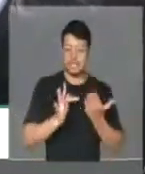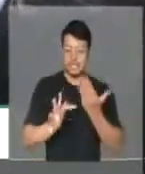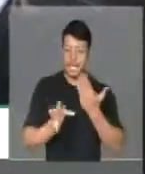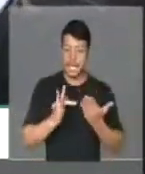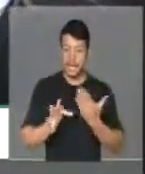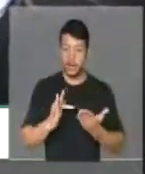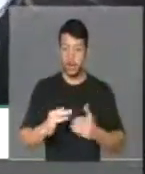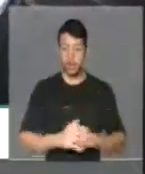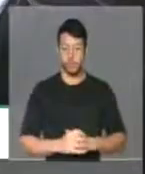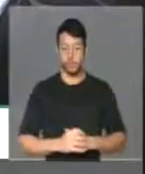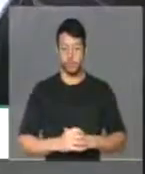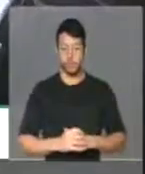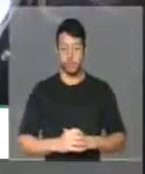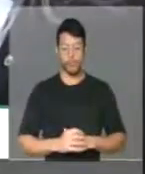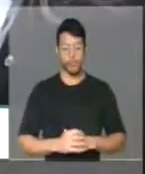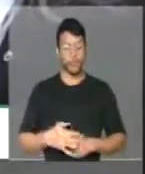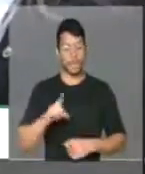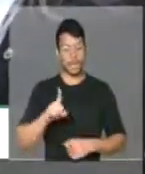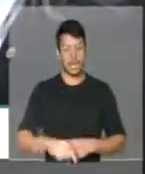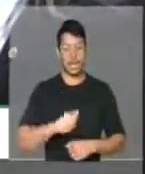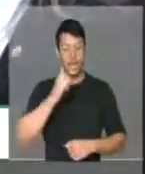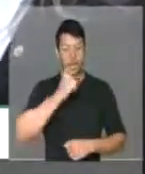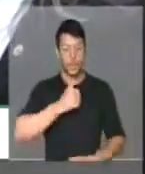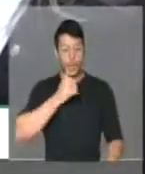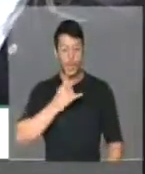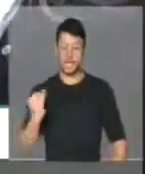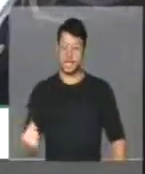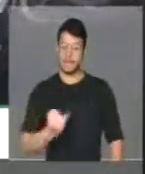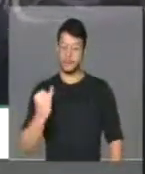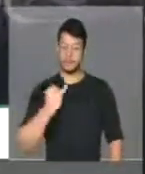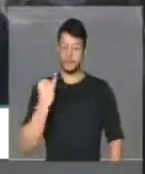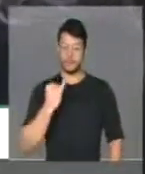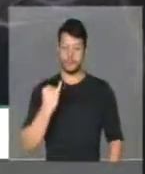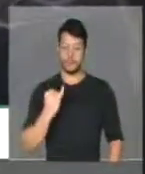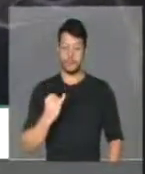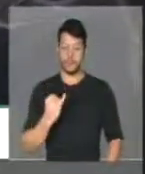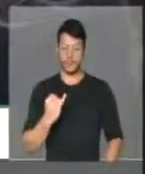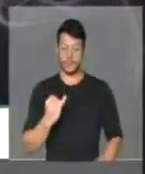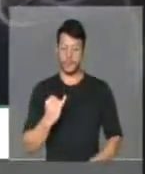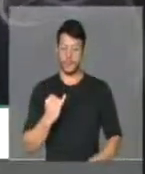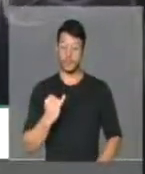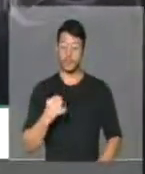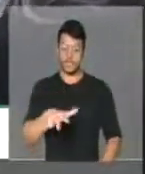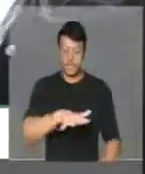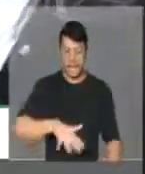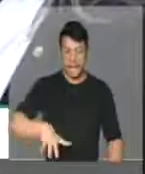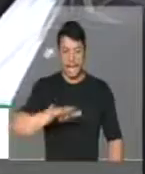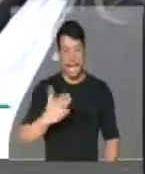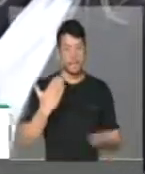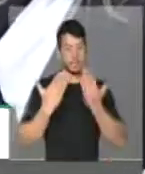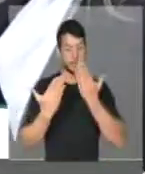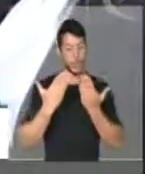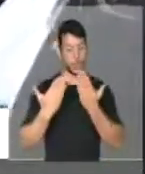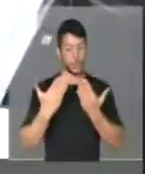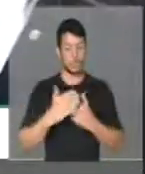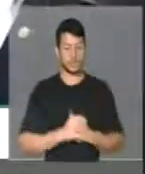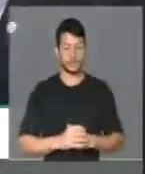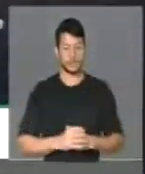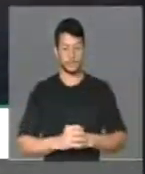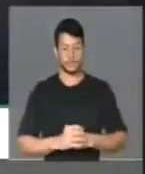e dos estudos dos psíquicos que nós temos neste país.